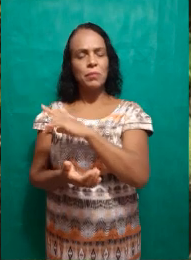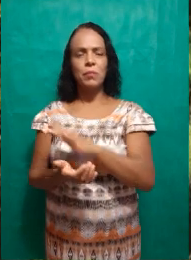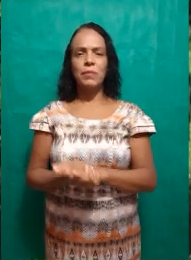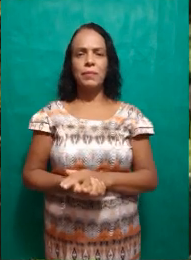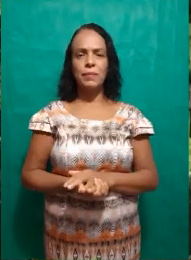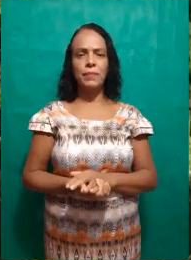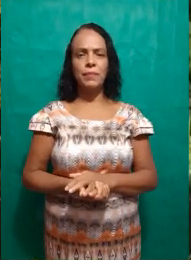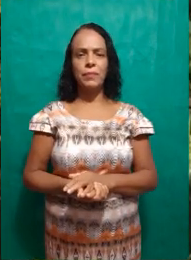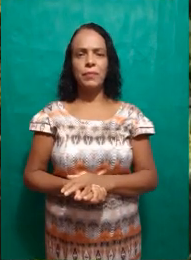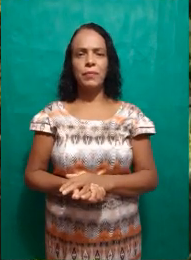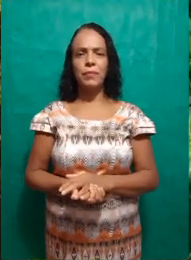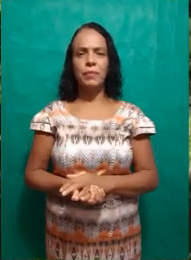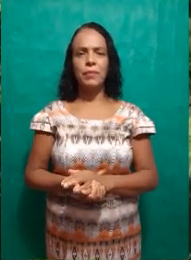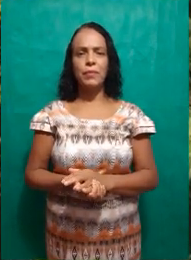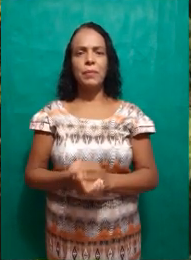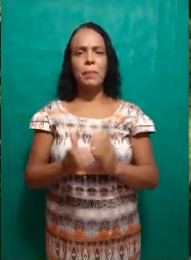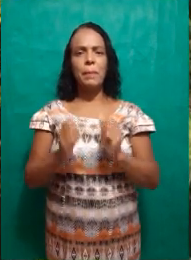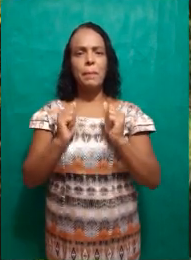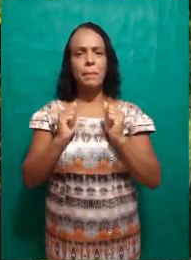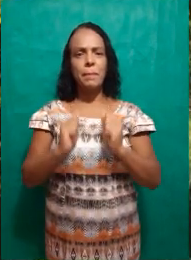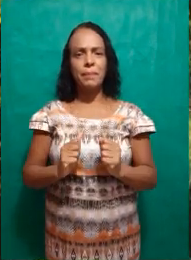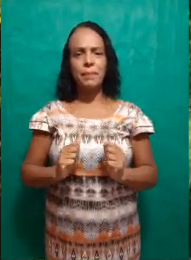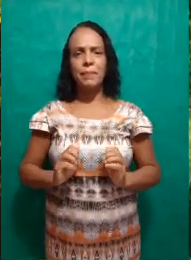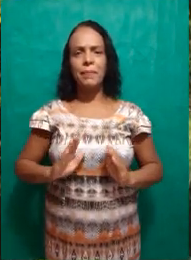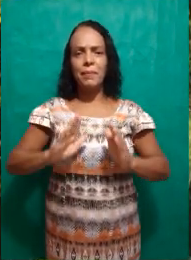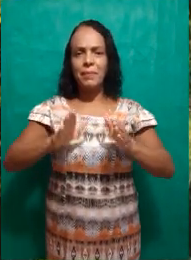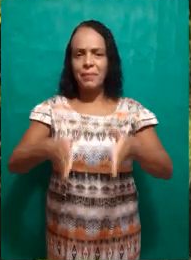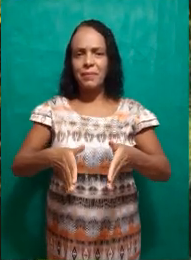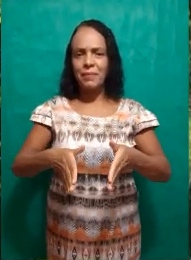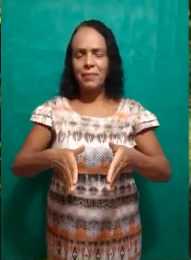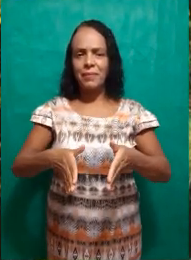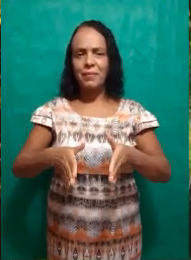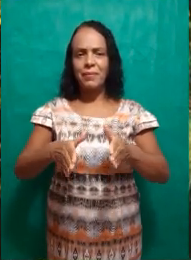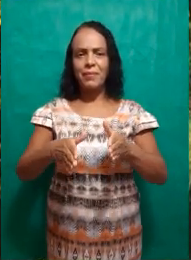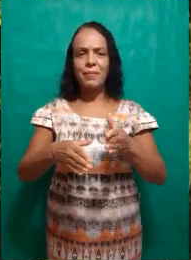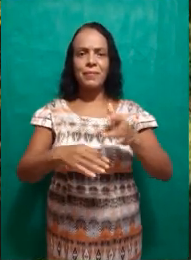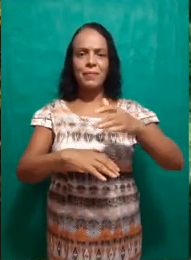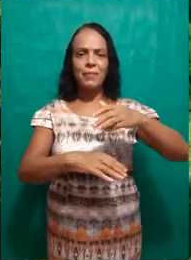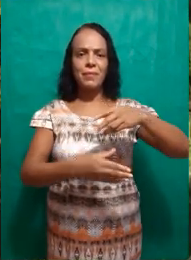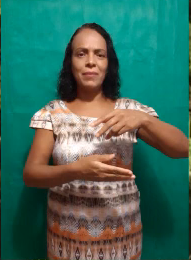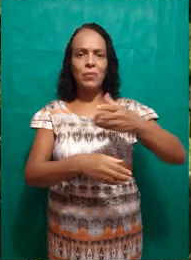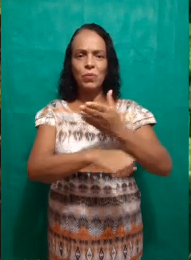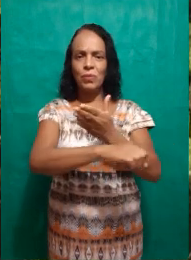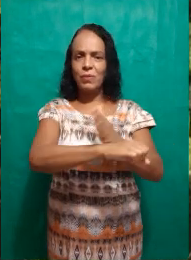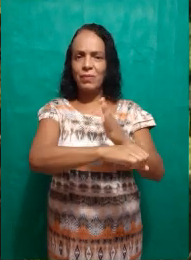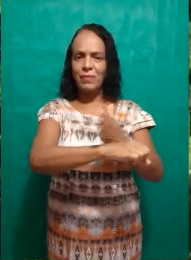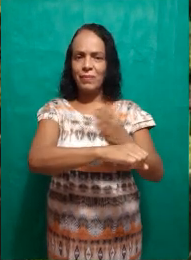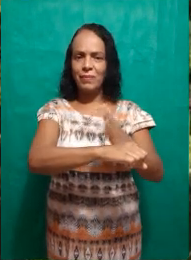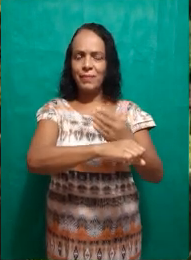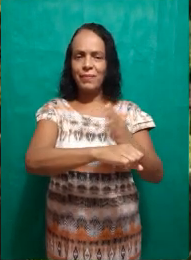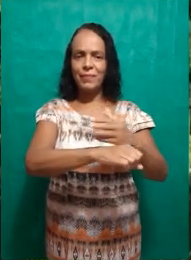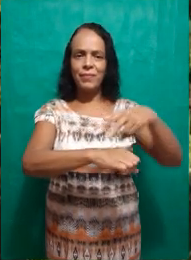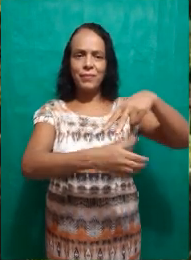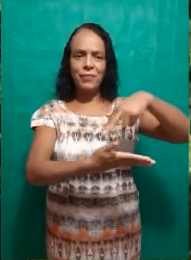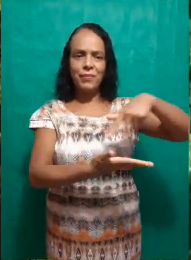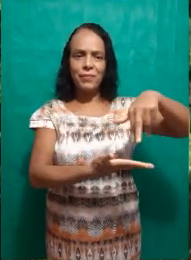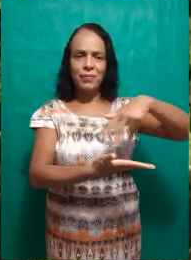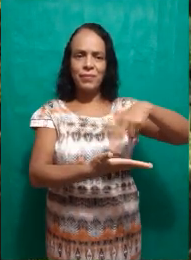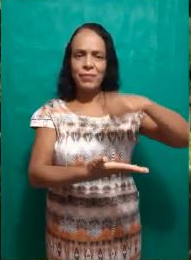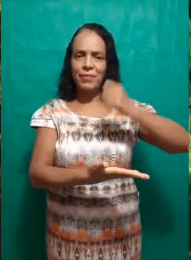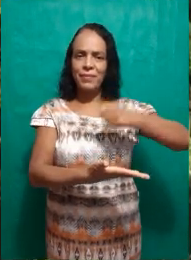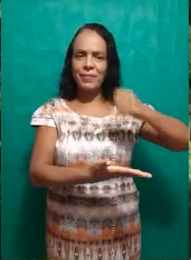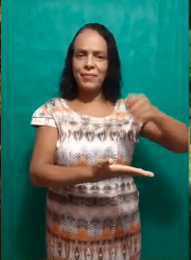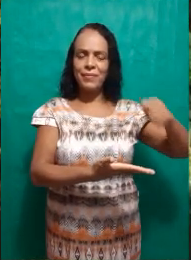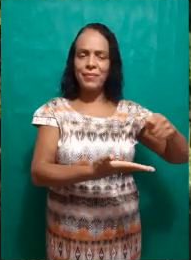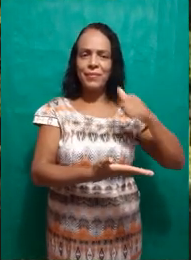menos ter a possibilidade de participar dos ensaios.